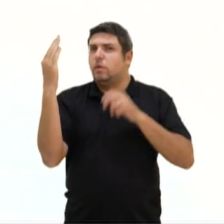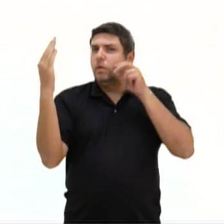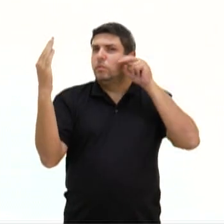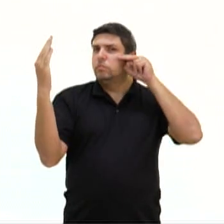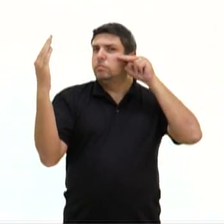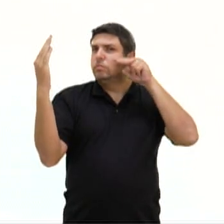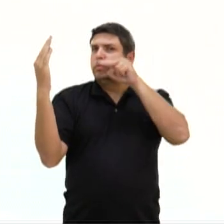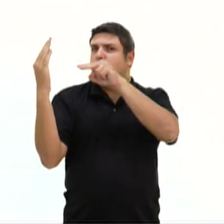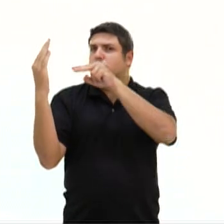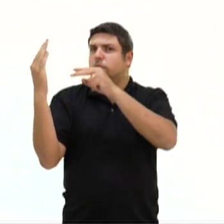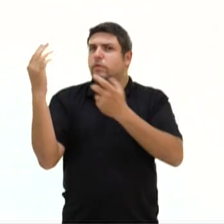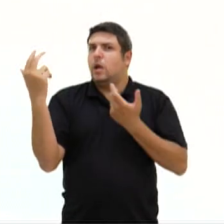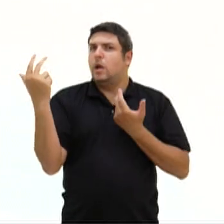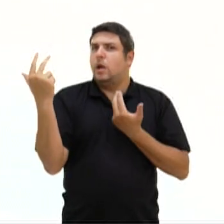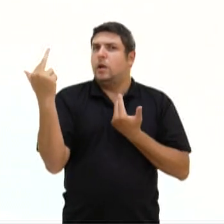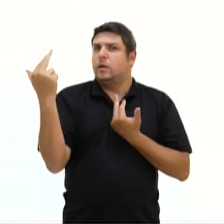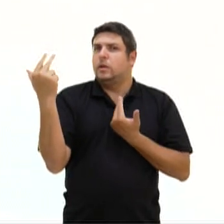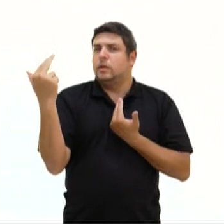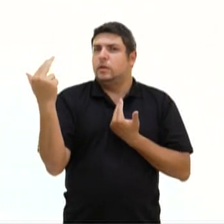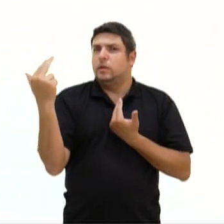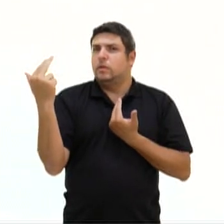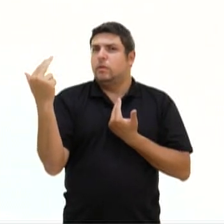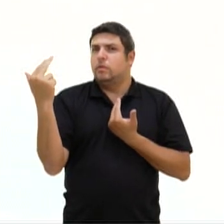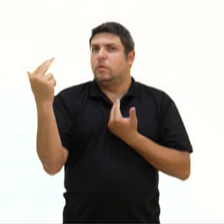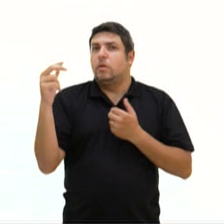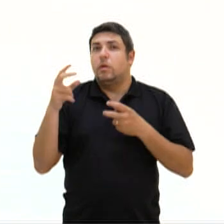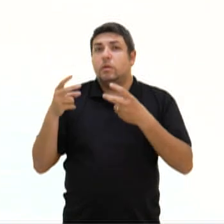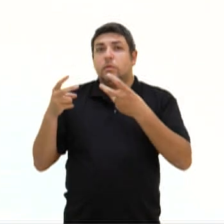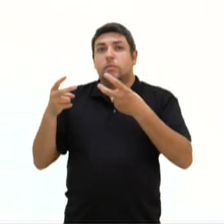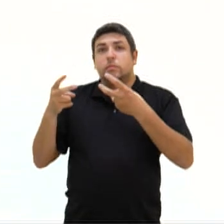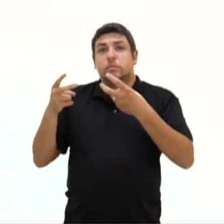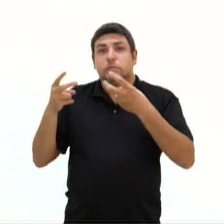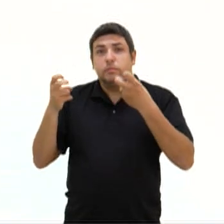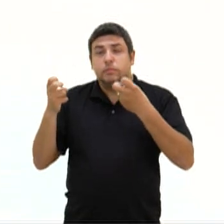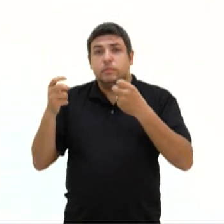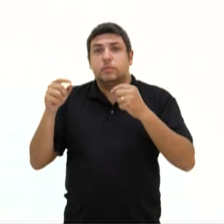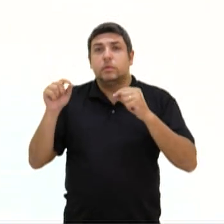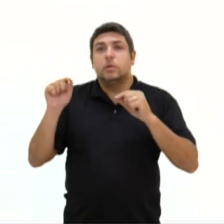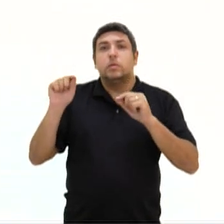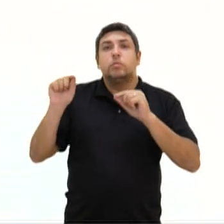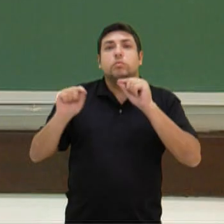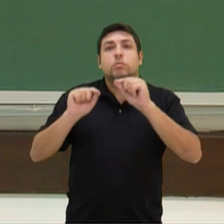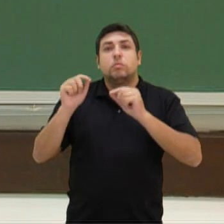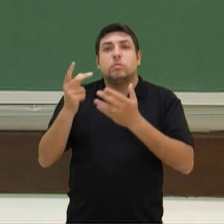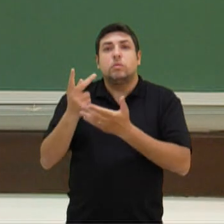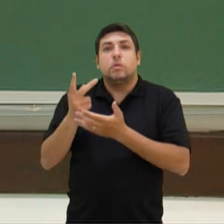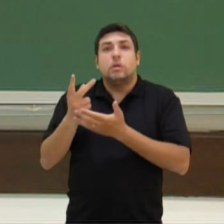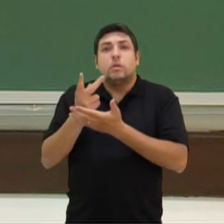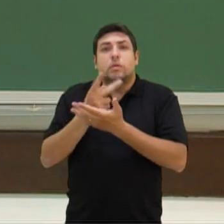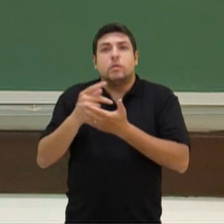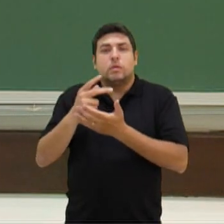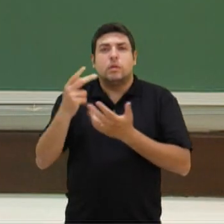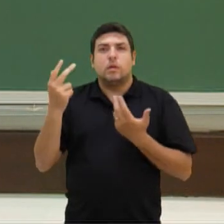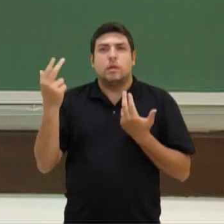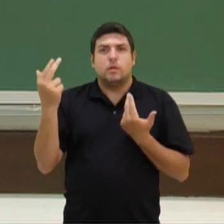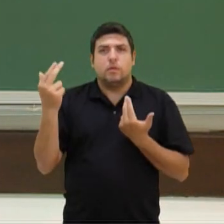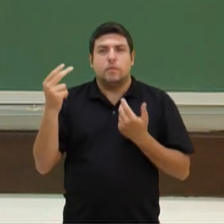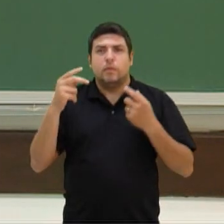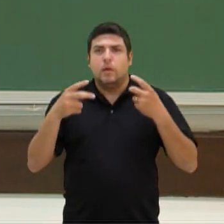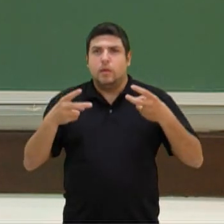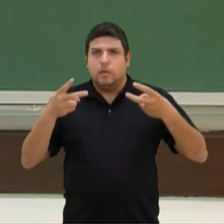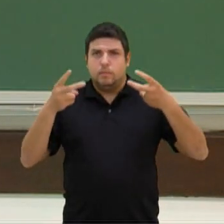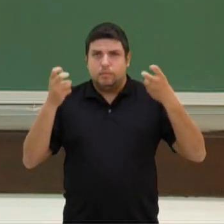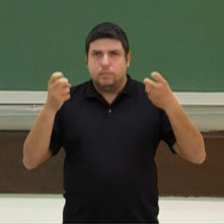identifica a simetria, quando você vê que os dois lados são simétricos, são iguais. Veja por essa imagem,